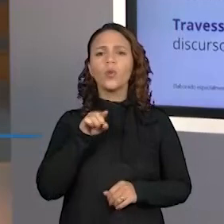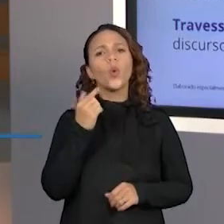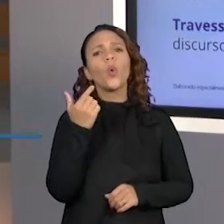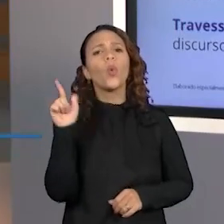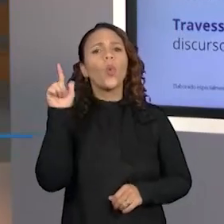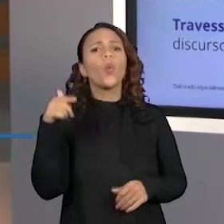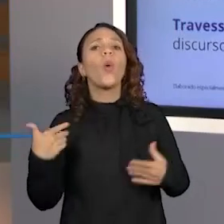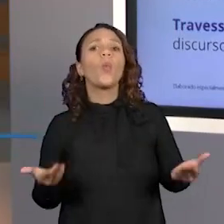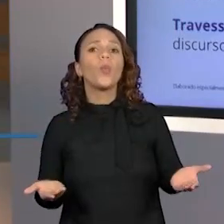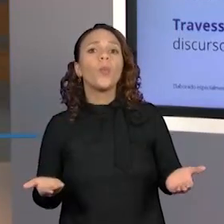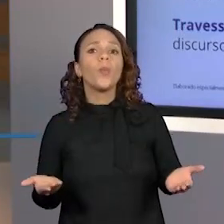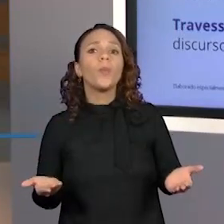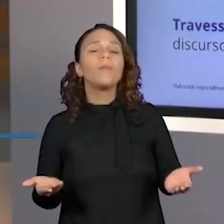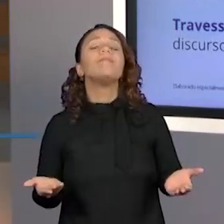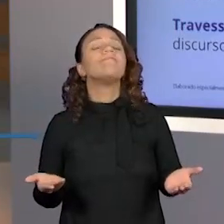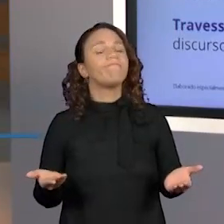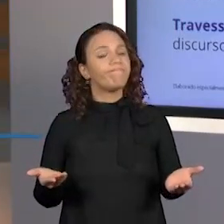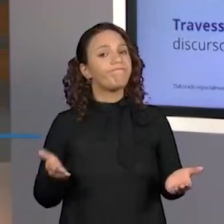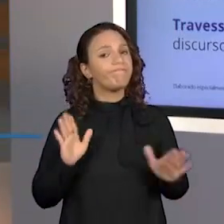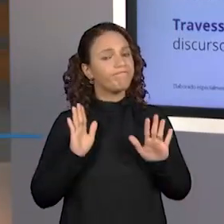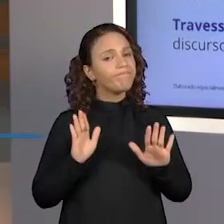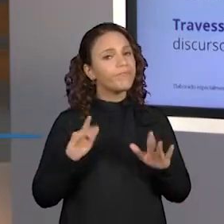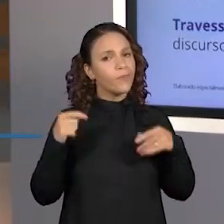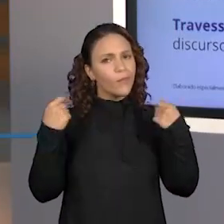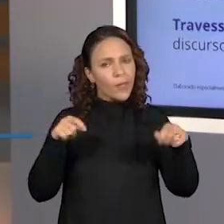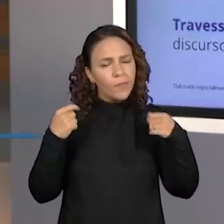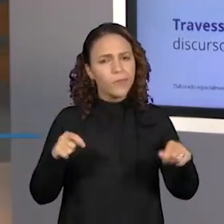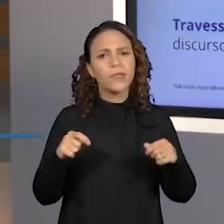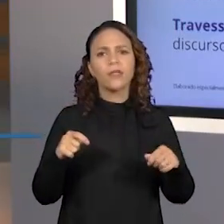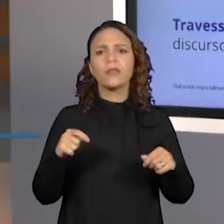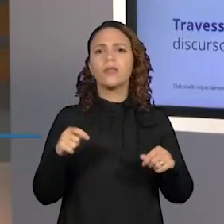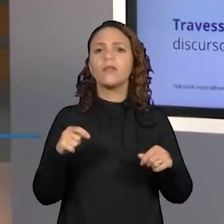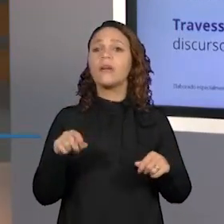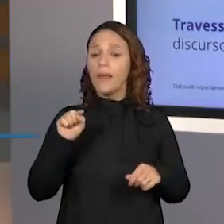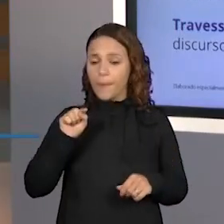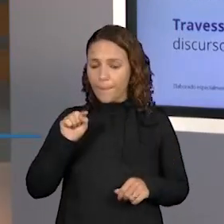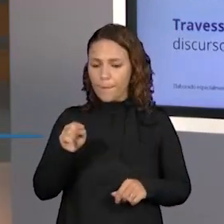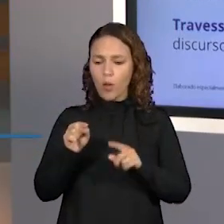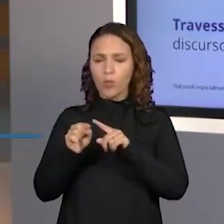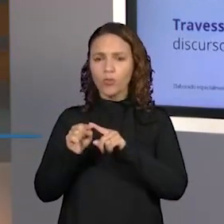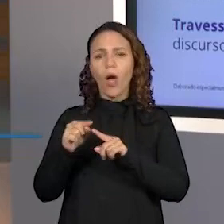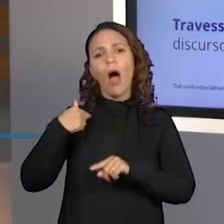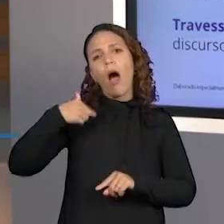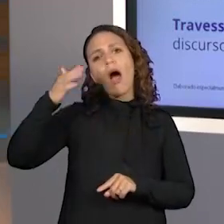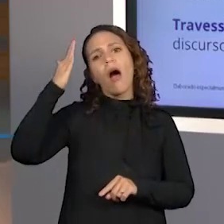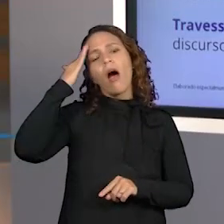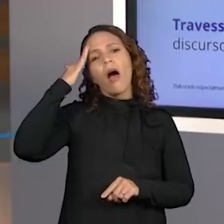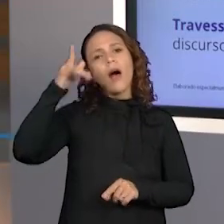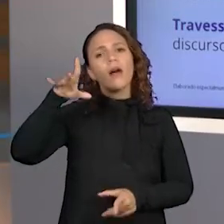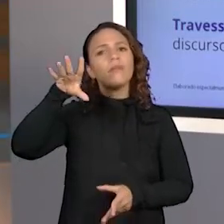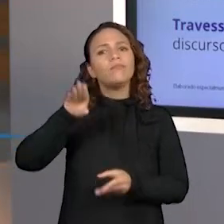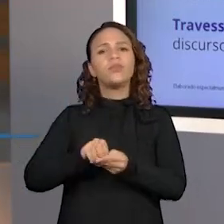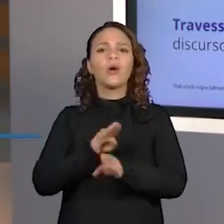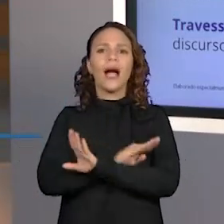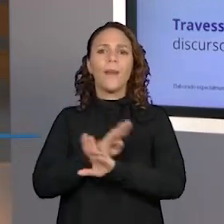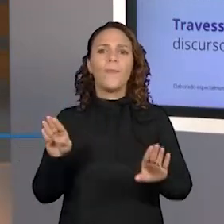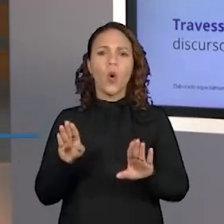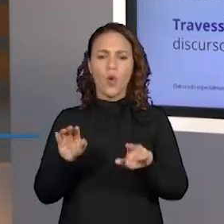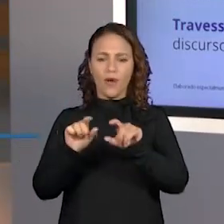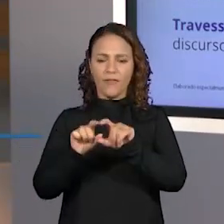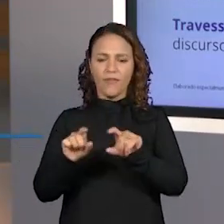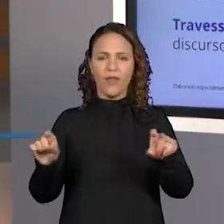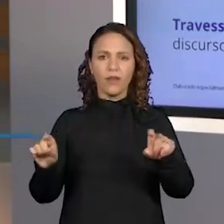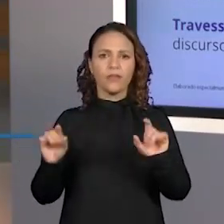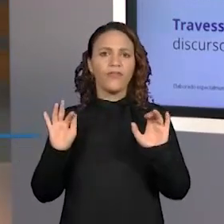seguir. Por isso que é muito importante eu terminar a frase e pontuar. Ponto final. A minha frase